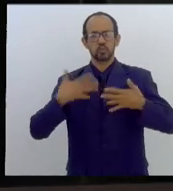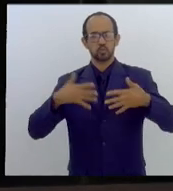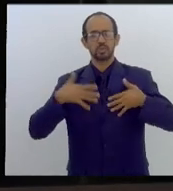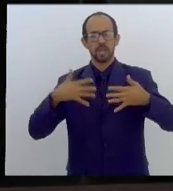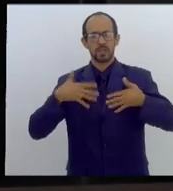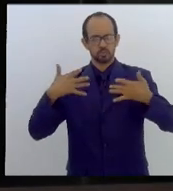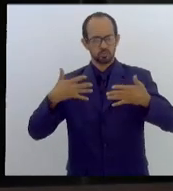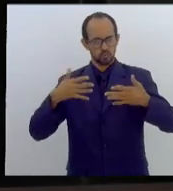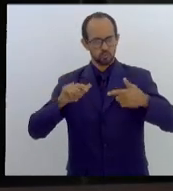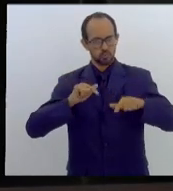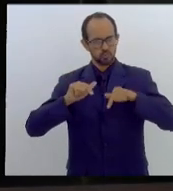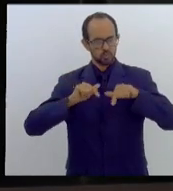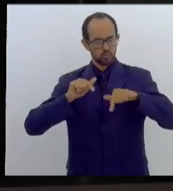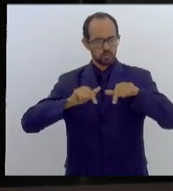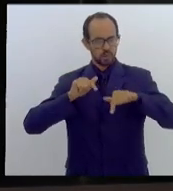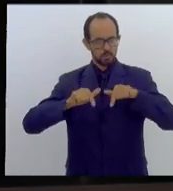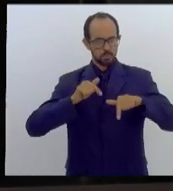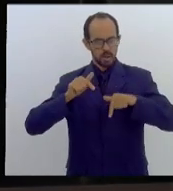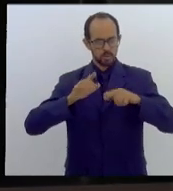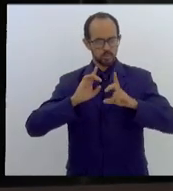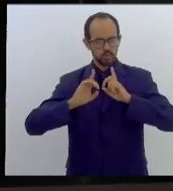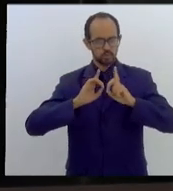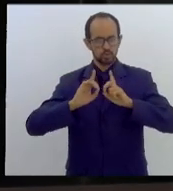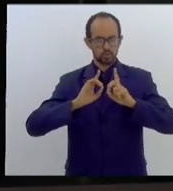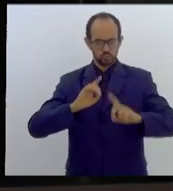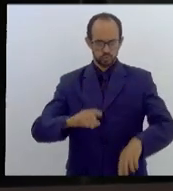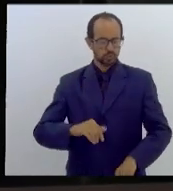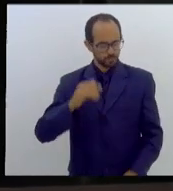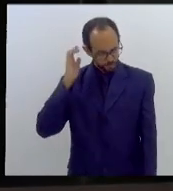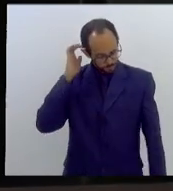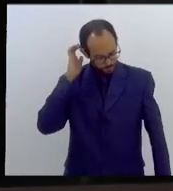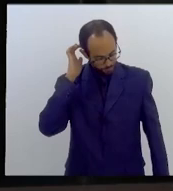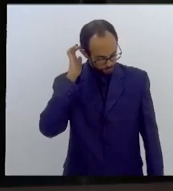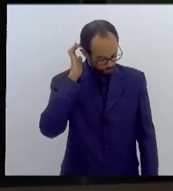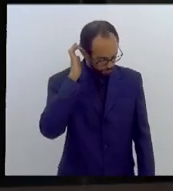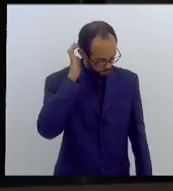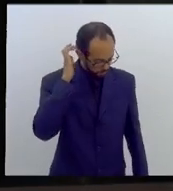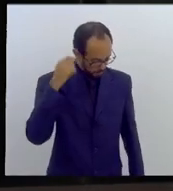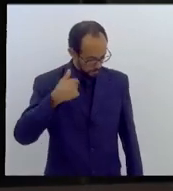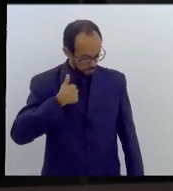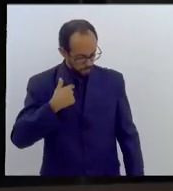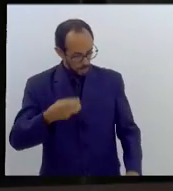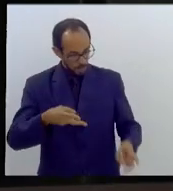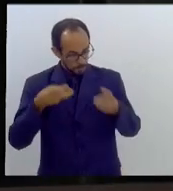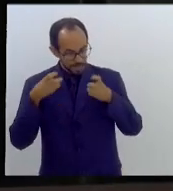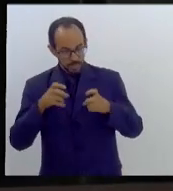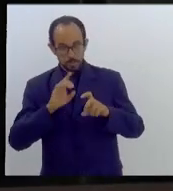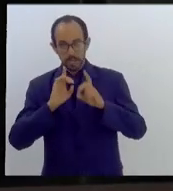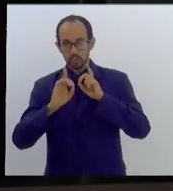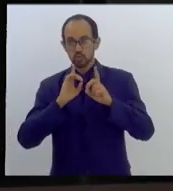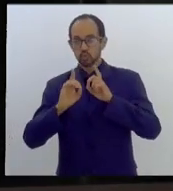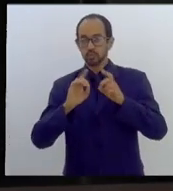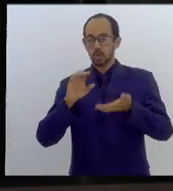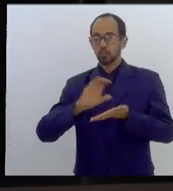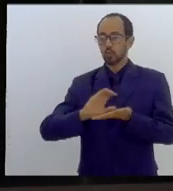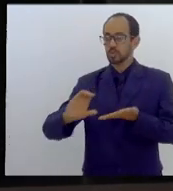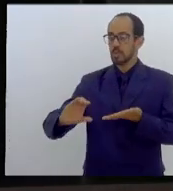entusiasmo naquilo que se discute. Eu considero a discussão do